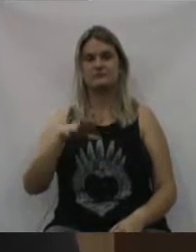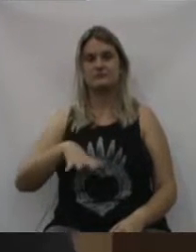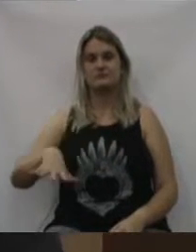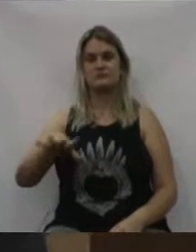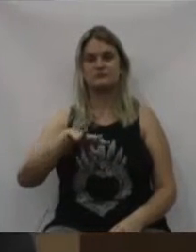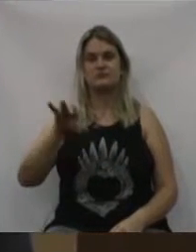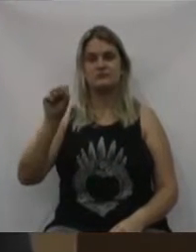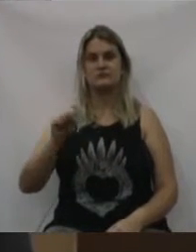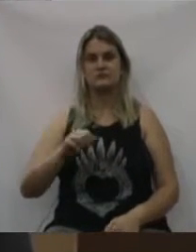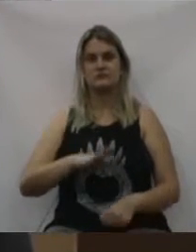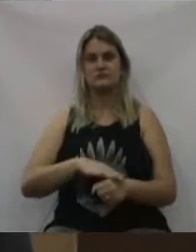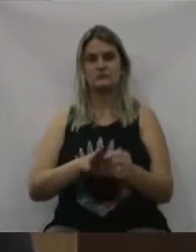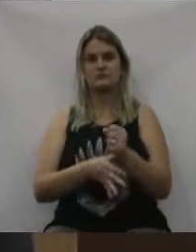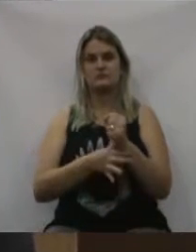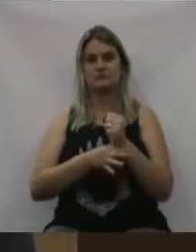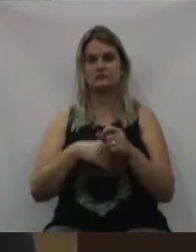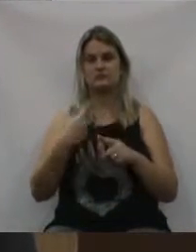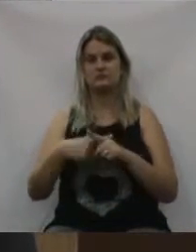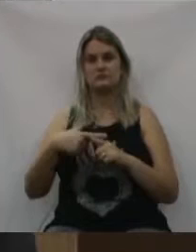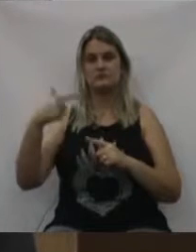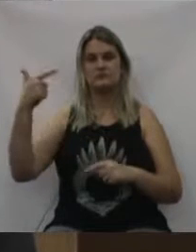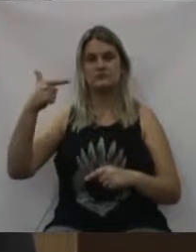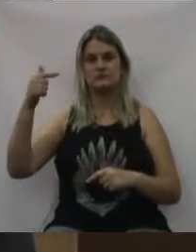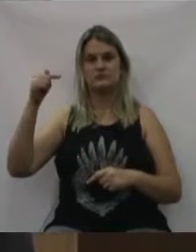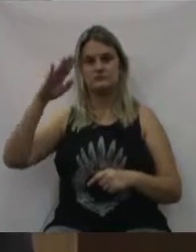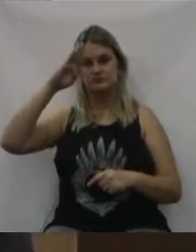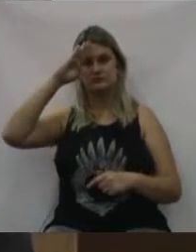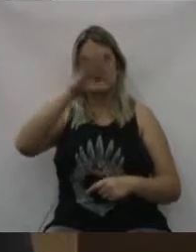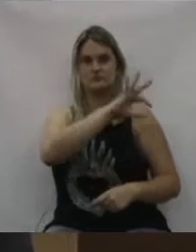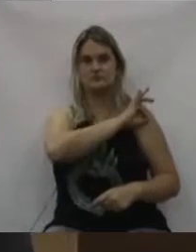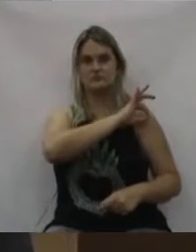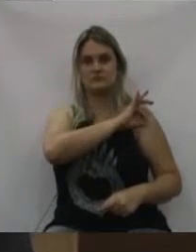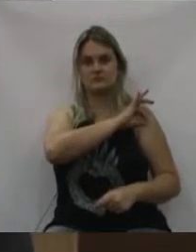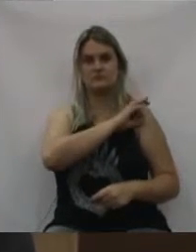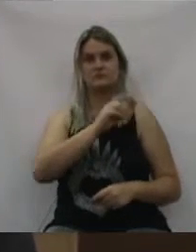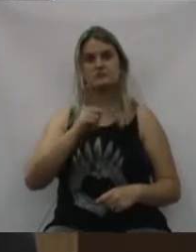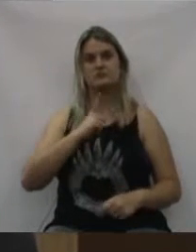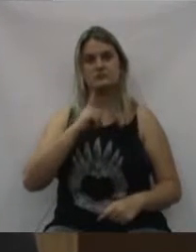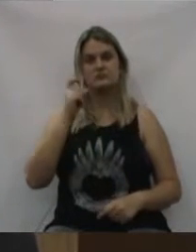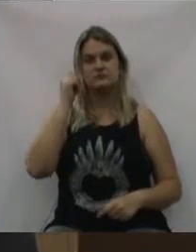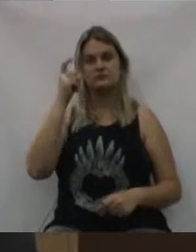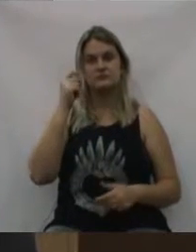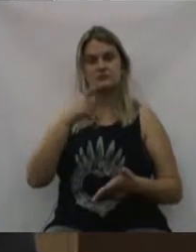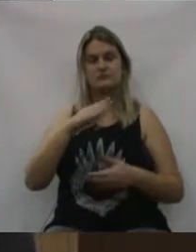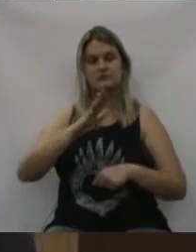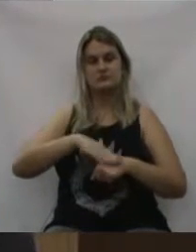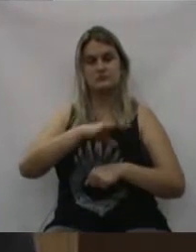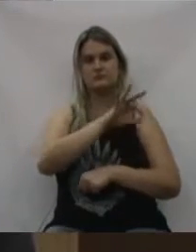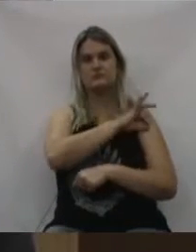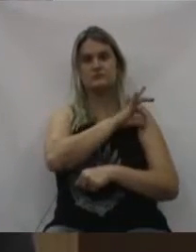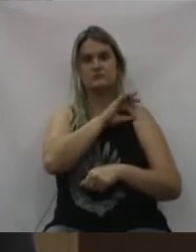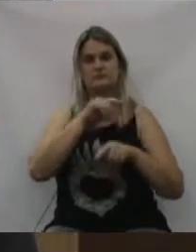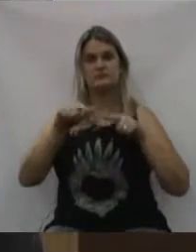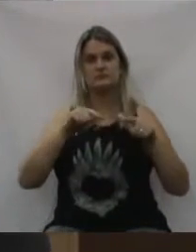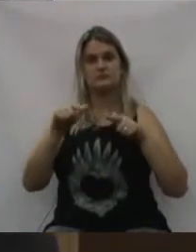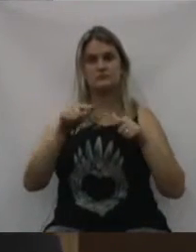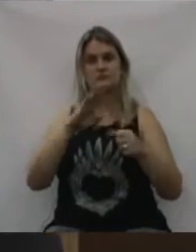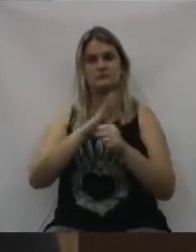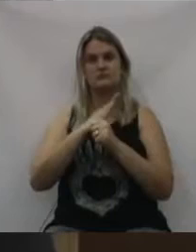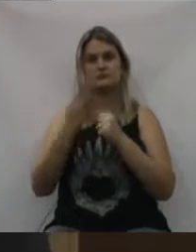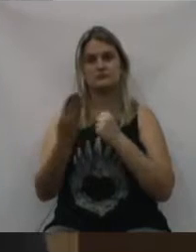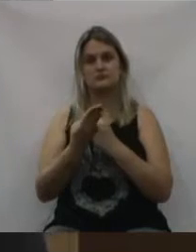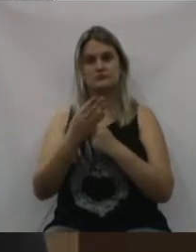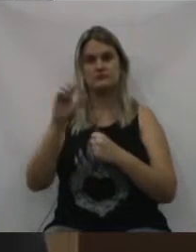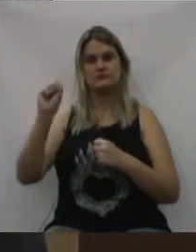a região sul com mais segurança com Advento do 27º Batalhão de Polícia Militar A ideia é levar mais policiais